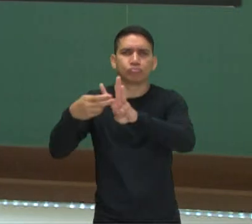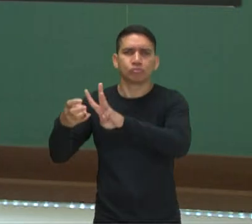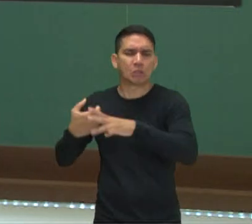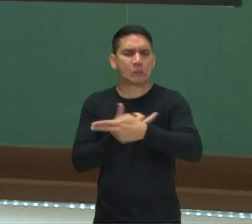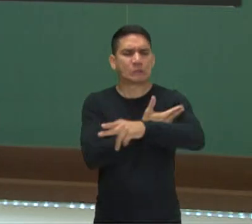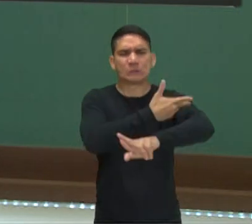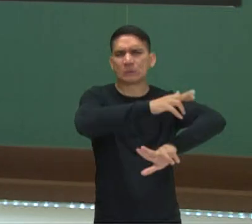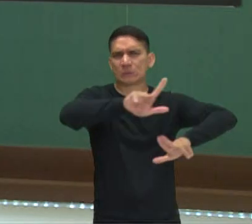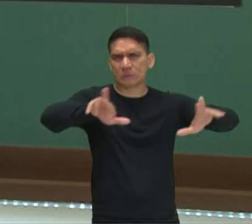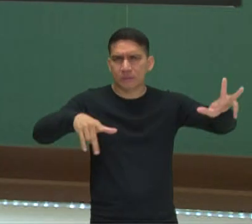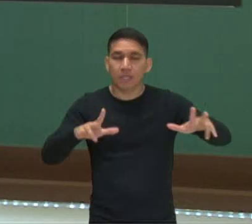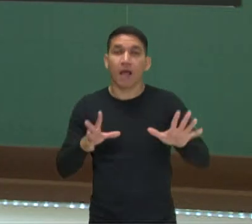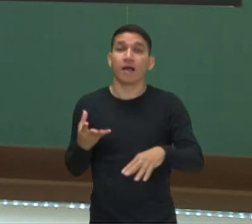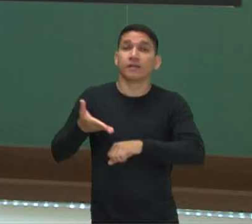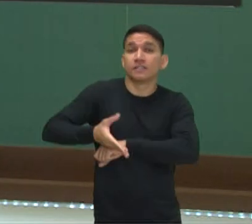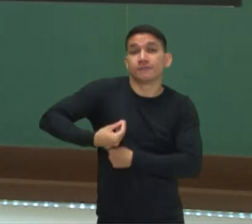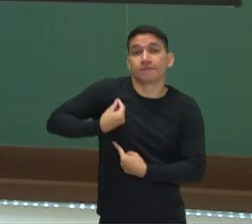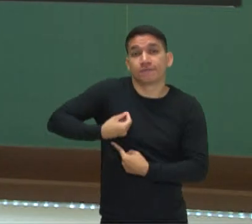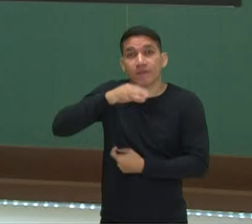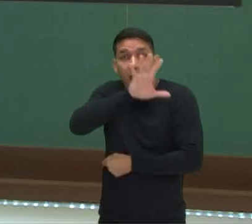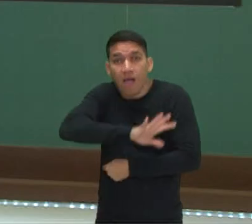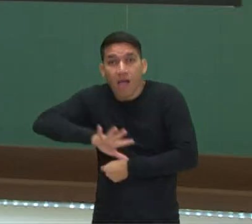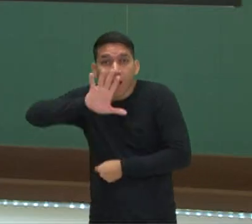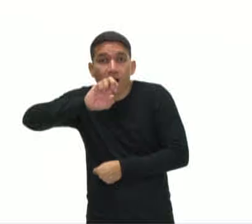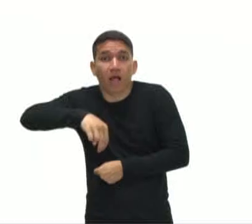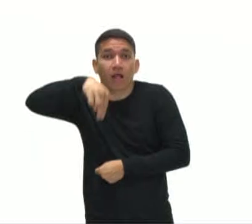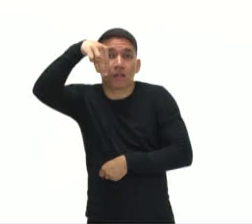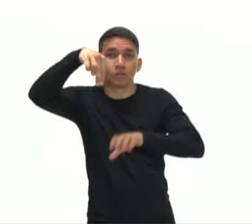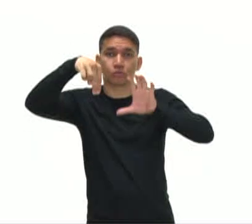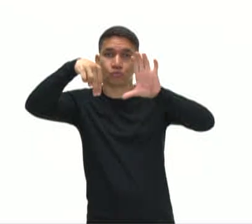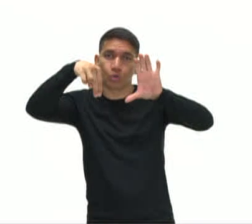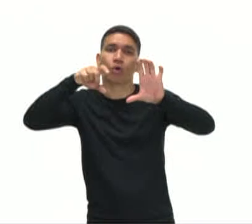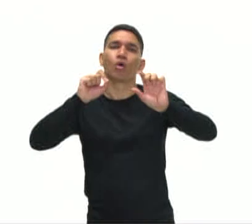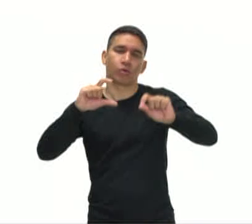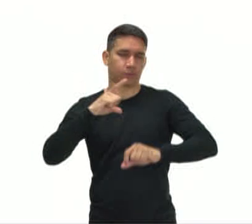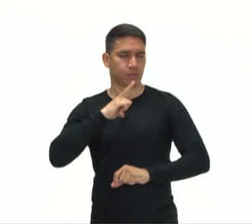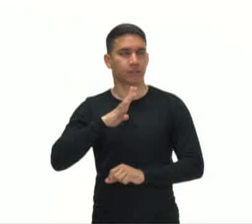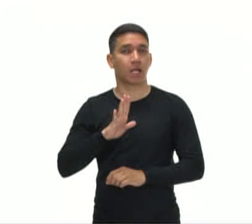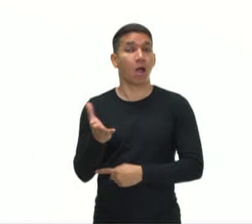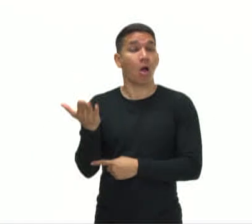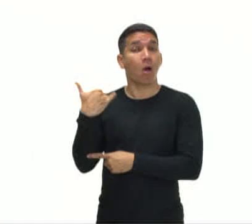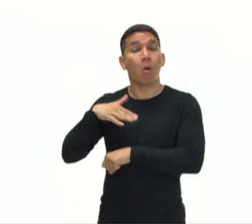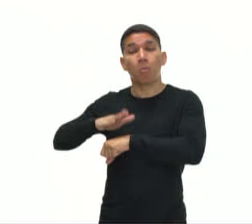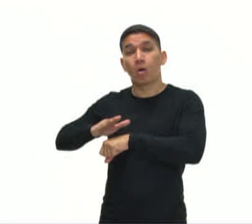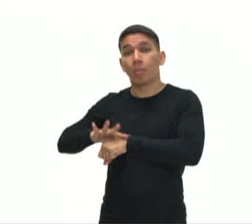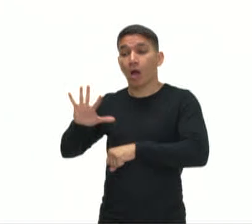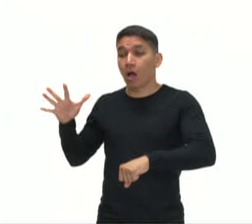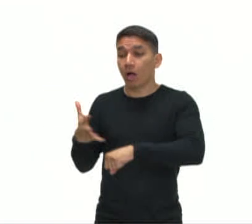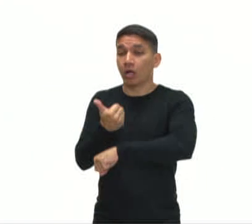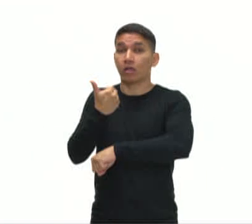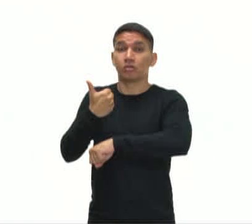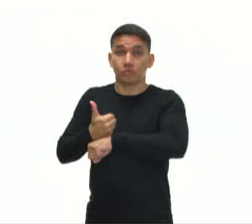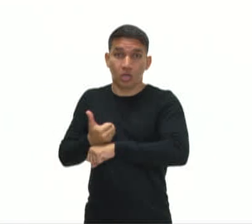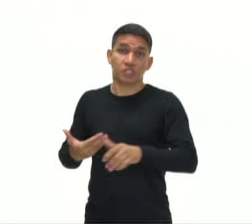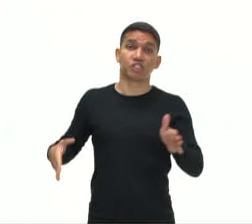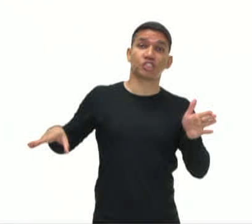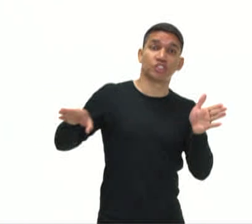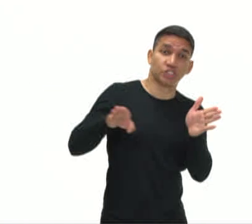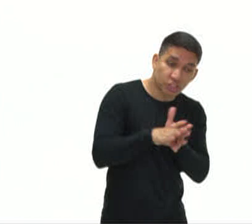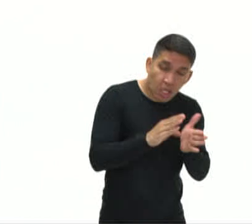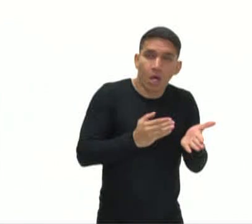indígenas vivendo nessas porções ali que compreendem a região norte, quando os colonizadores chegaram